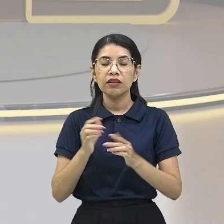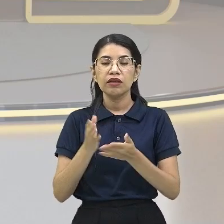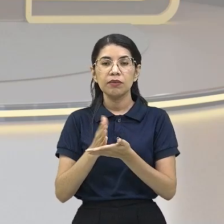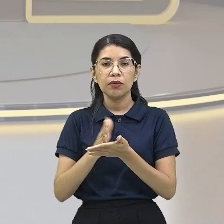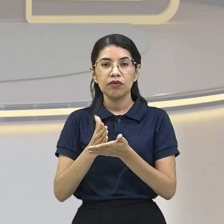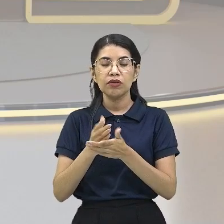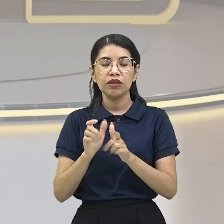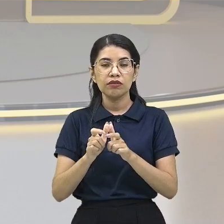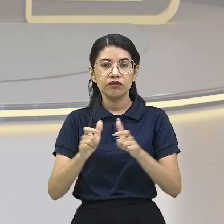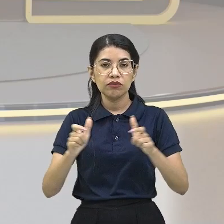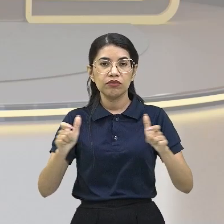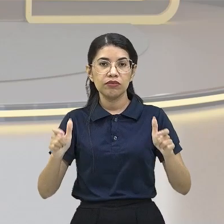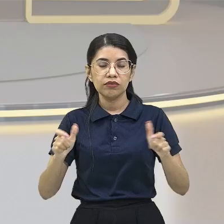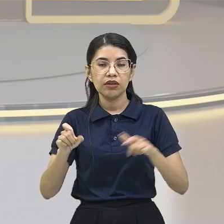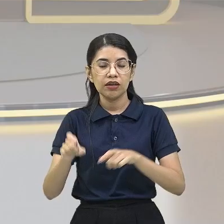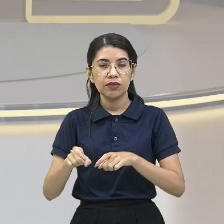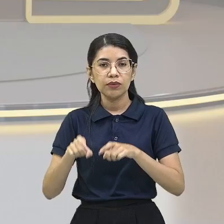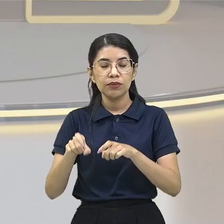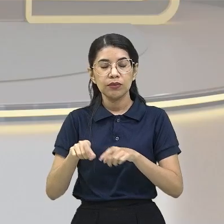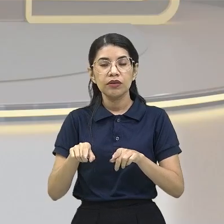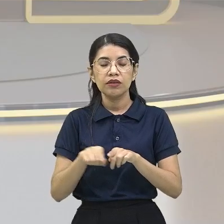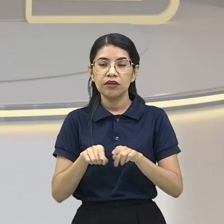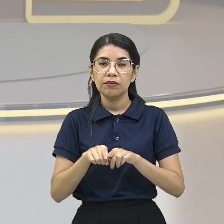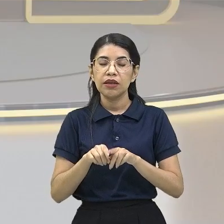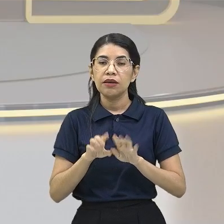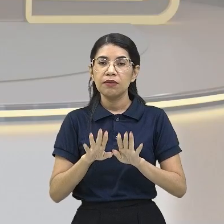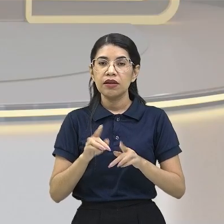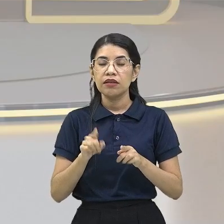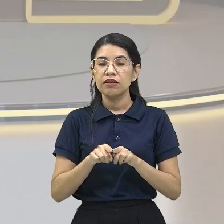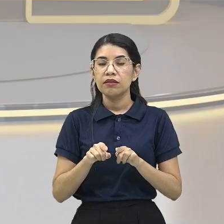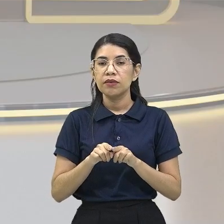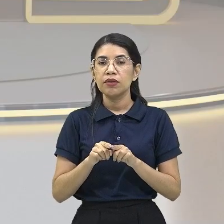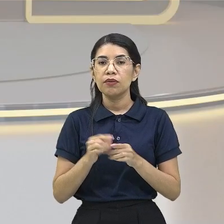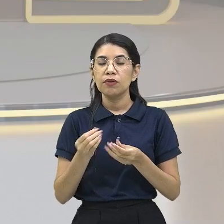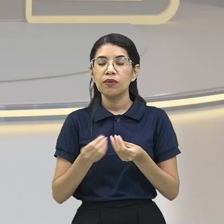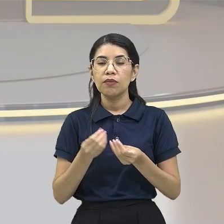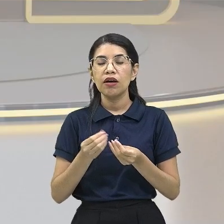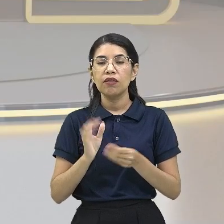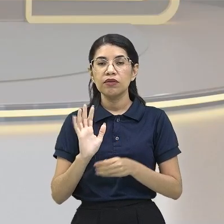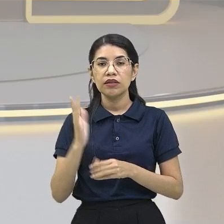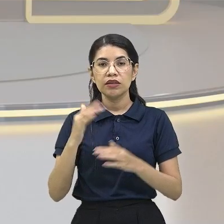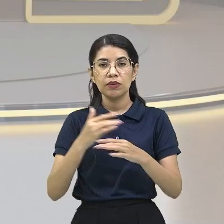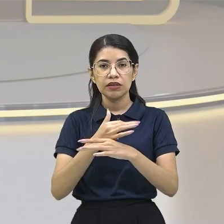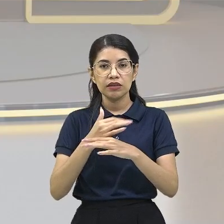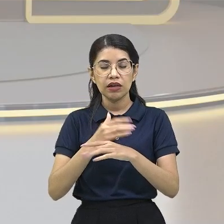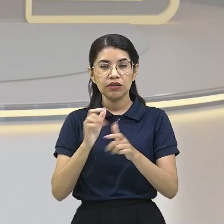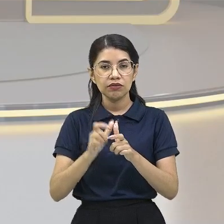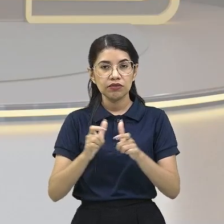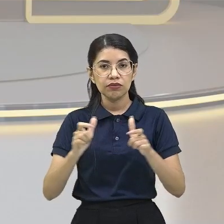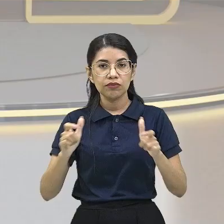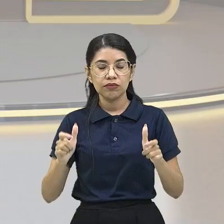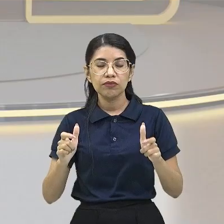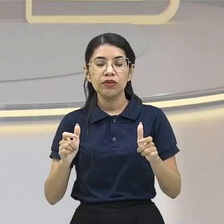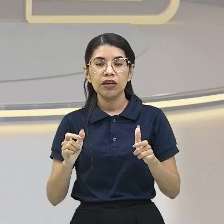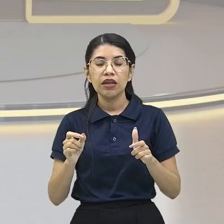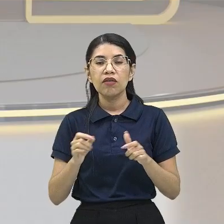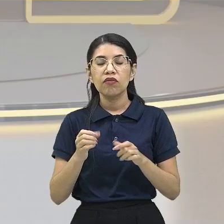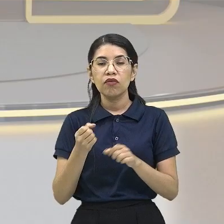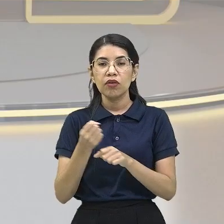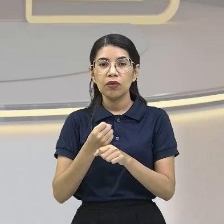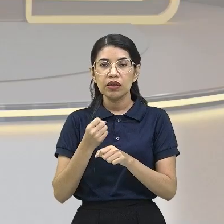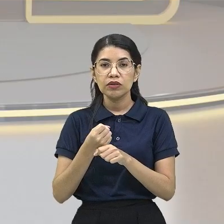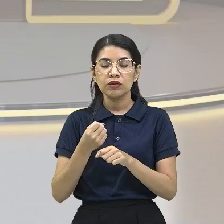fronteiras agrícolas, tá? E claro também desse processo de urbanização, tá? Dessa construção